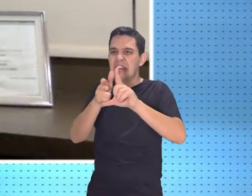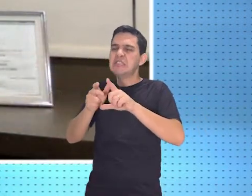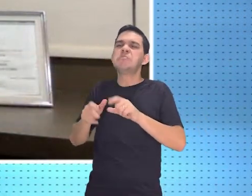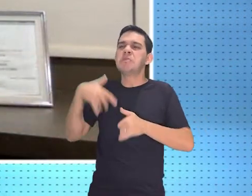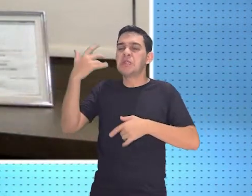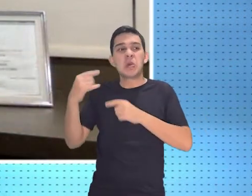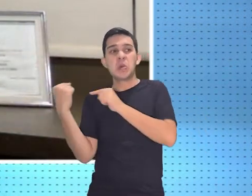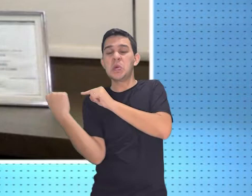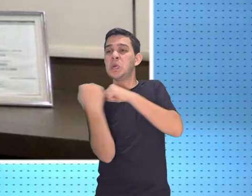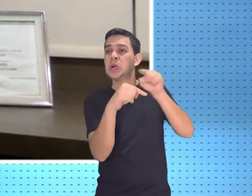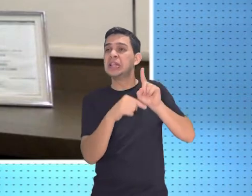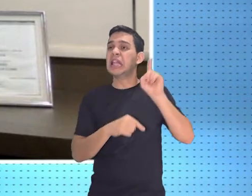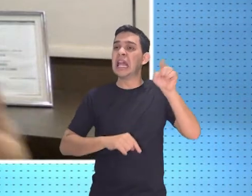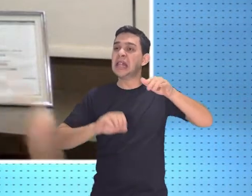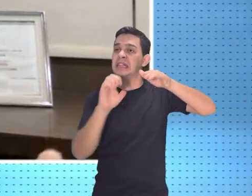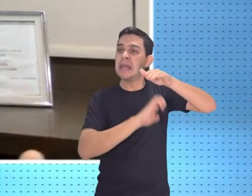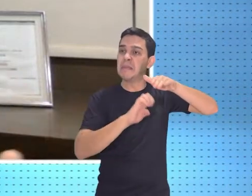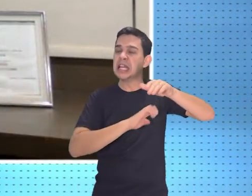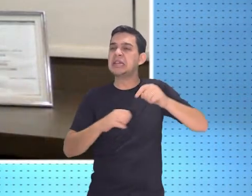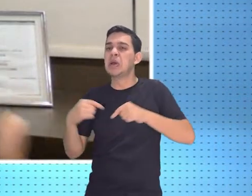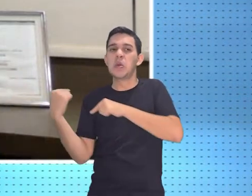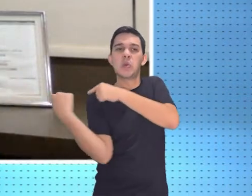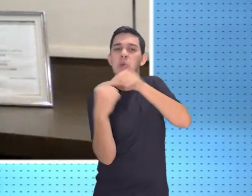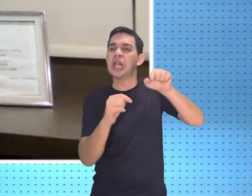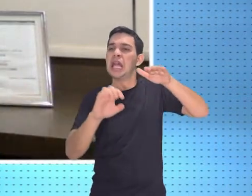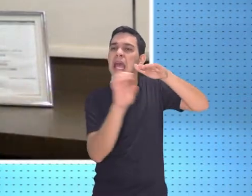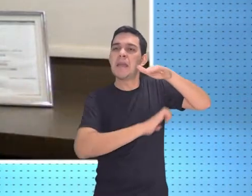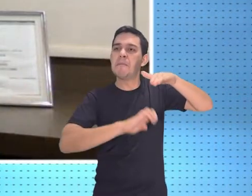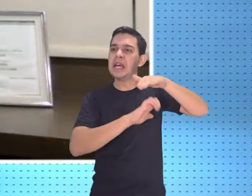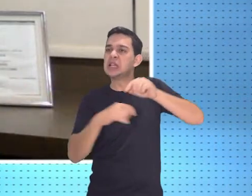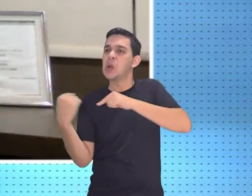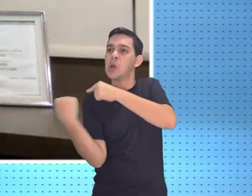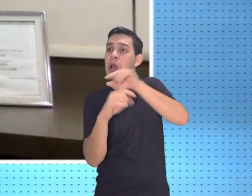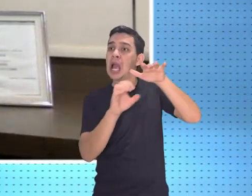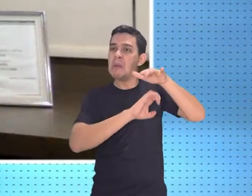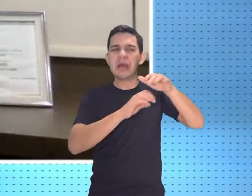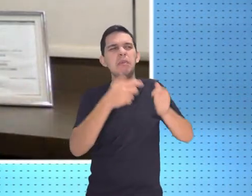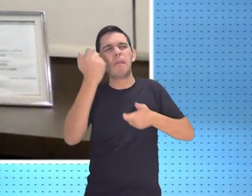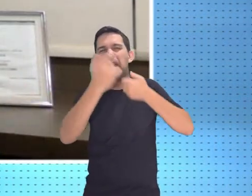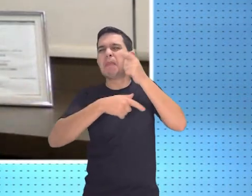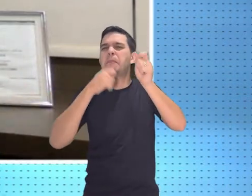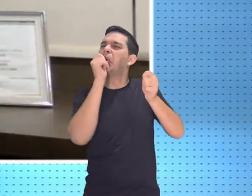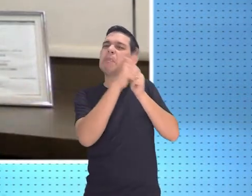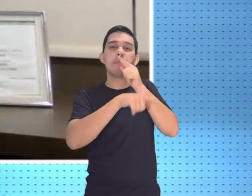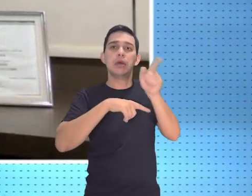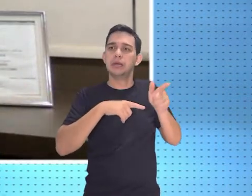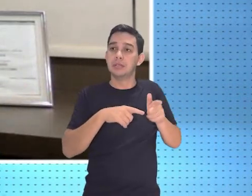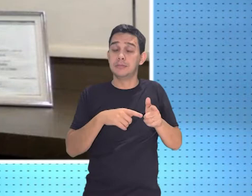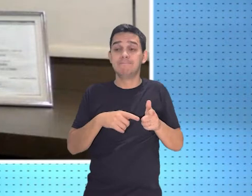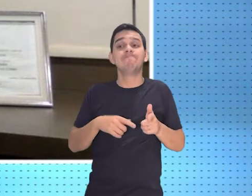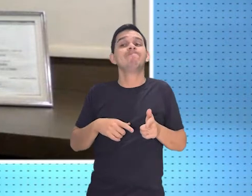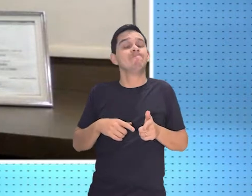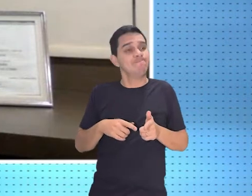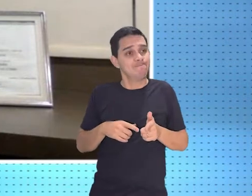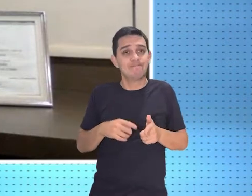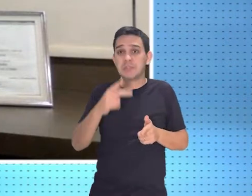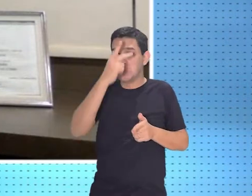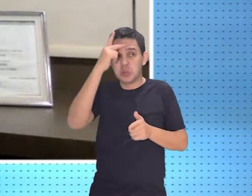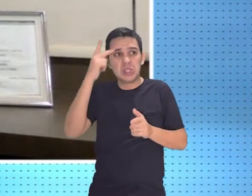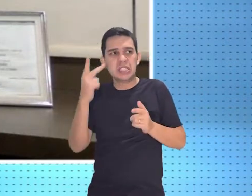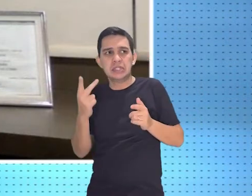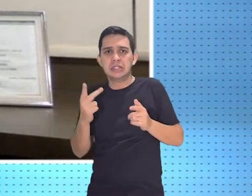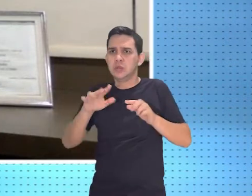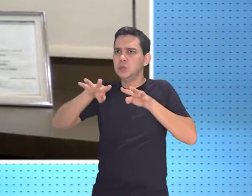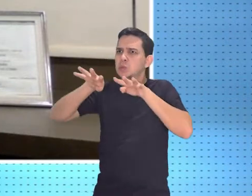isso, dado esse excesso desarrazoado, acabou gerando